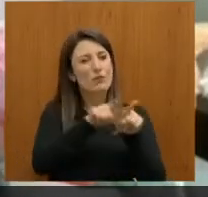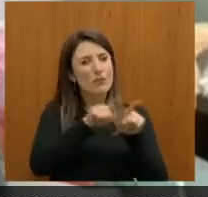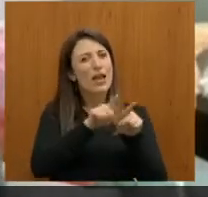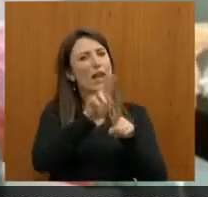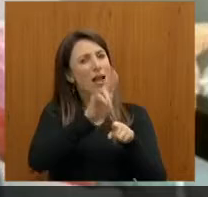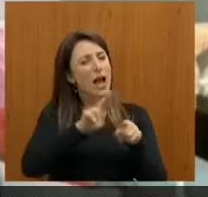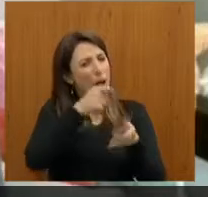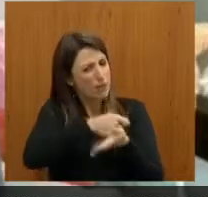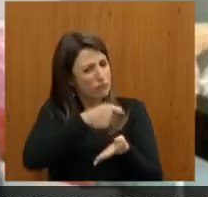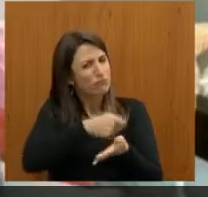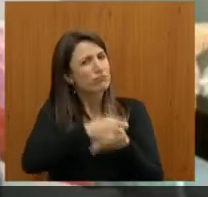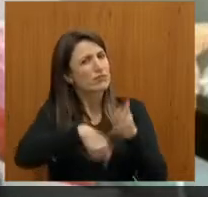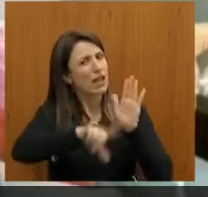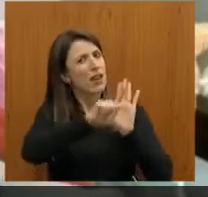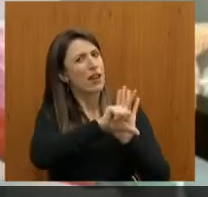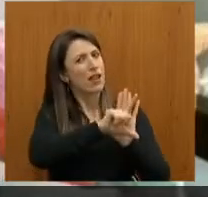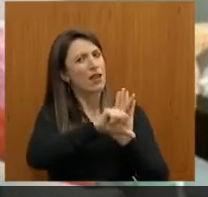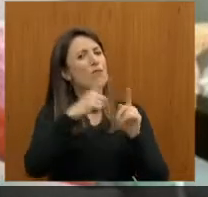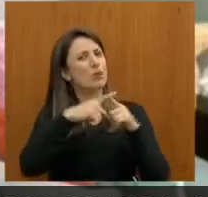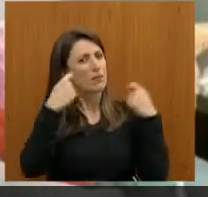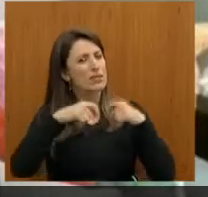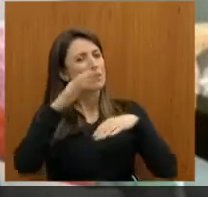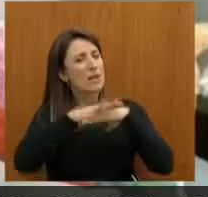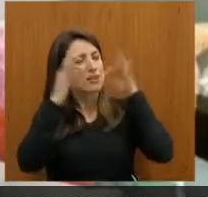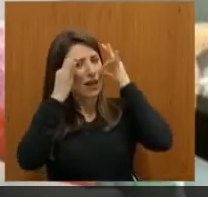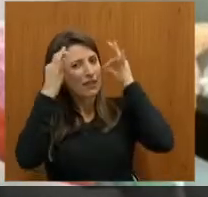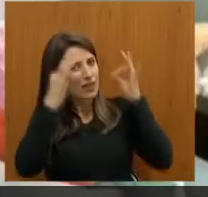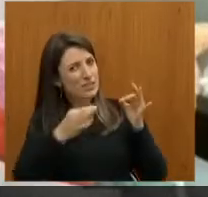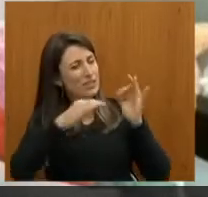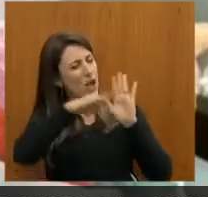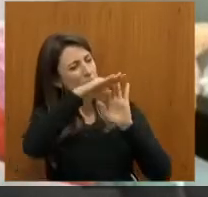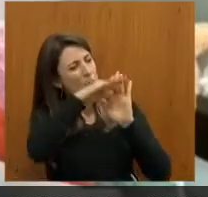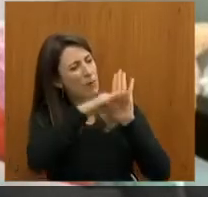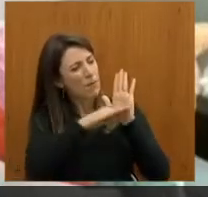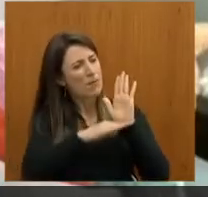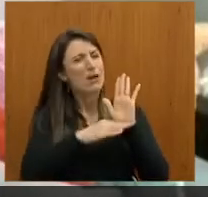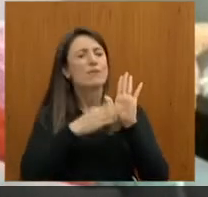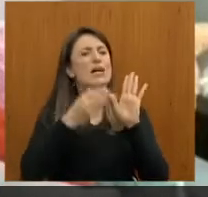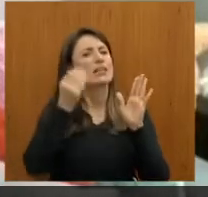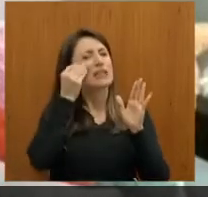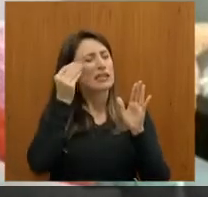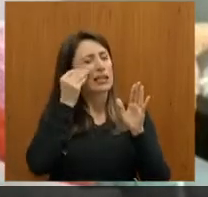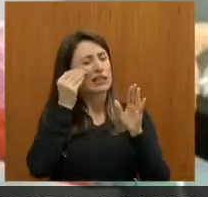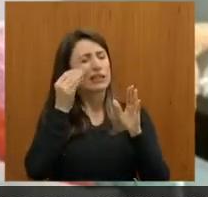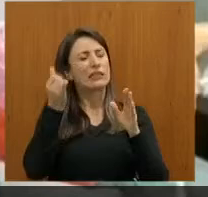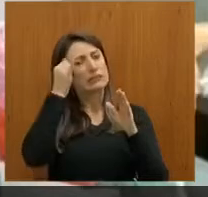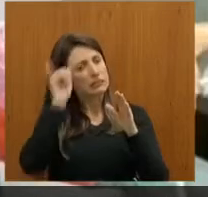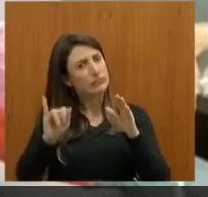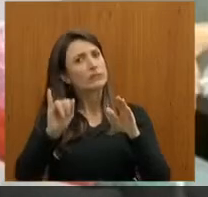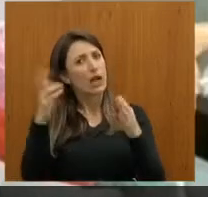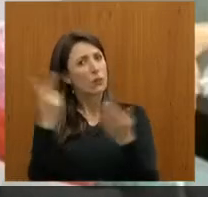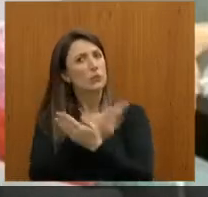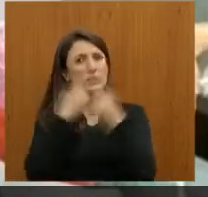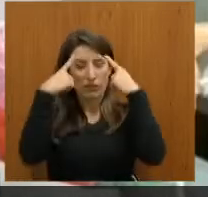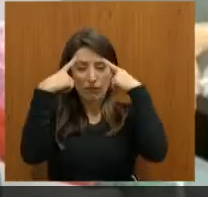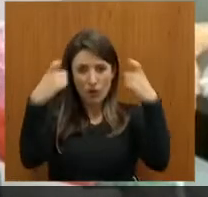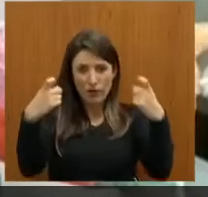atentar mais para que eles positivos relacionados com a prevenção da violência com a